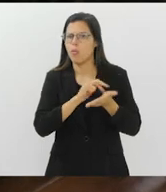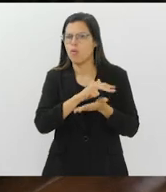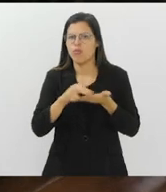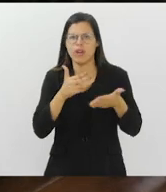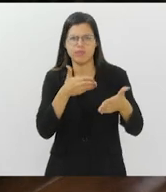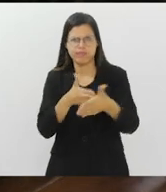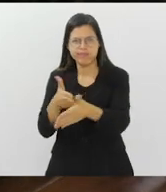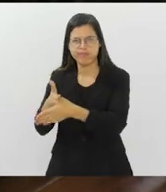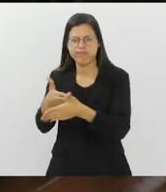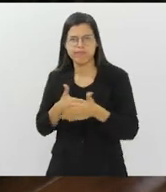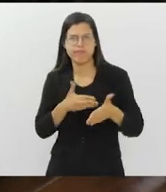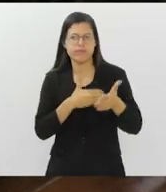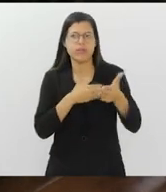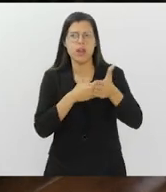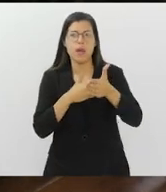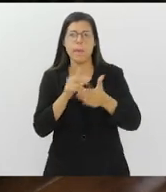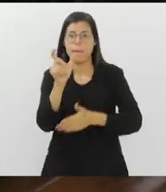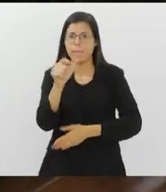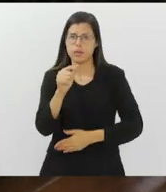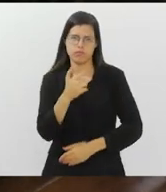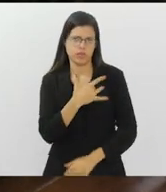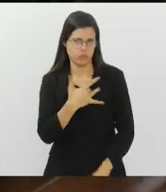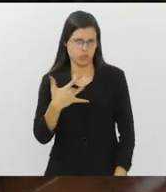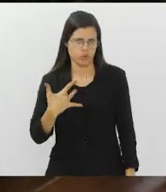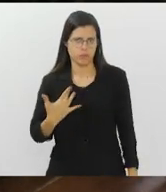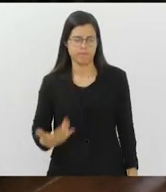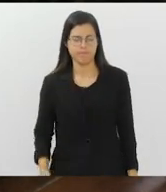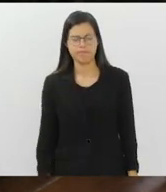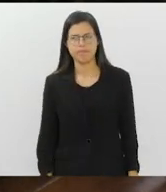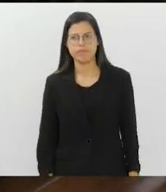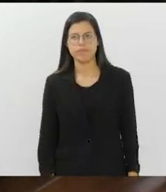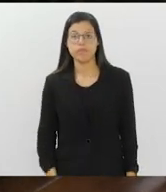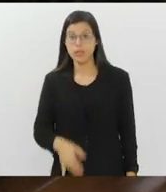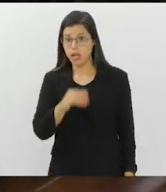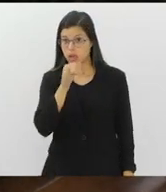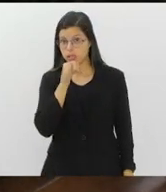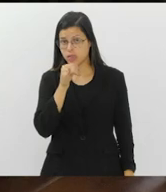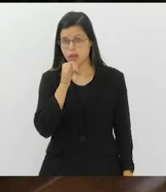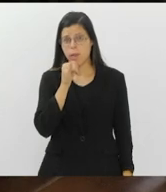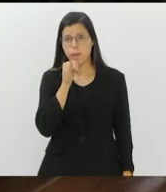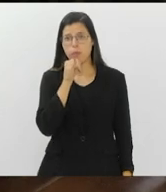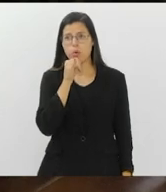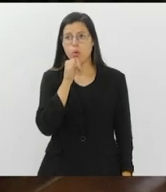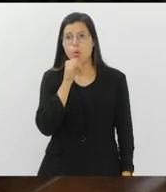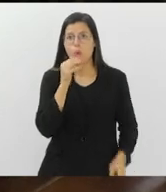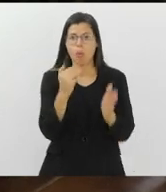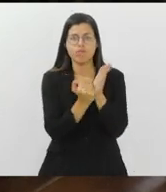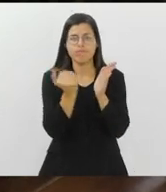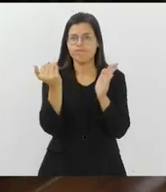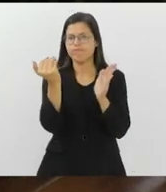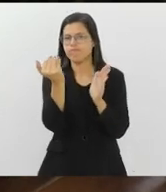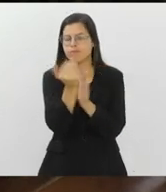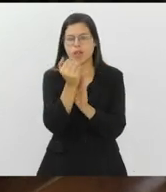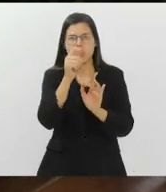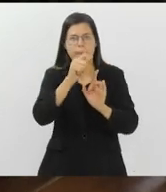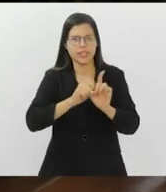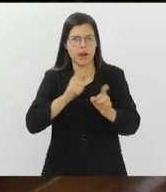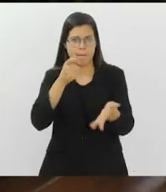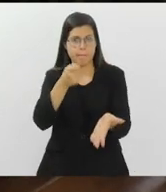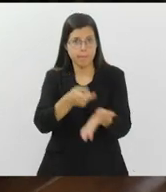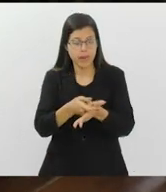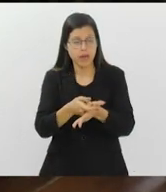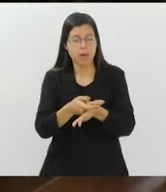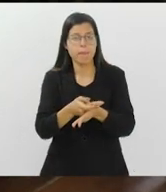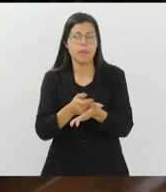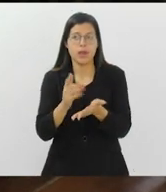obstáculos impostos pelos planos de saúde. Por exemplo, o aumento abusivo nas mensalidades, que muitas vezes